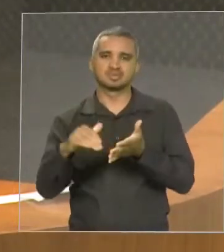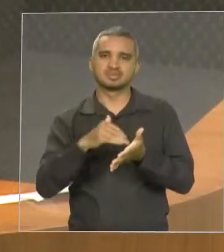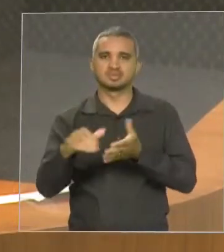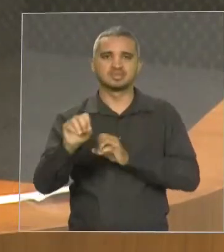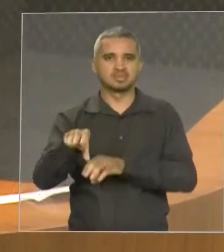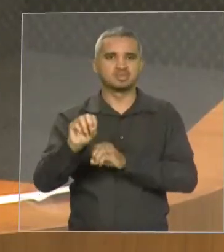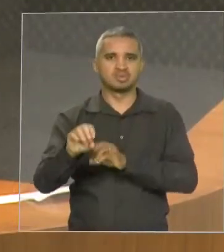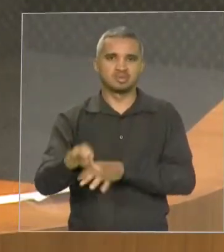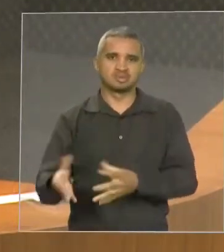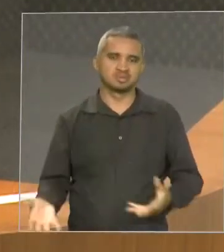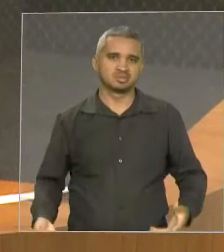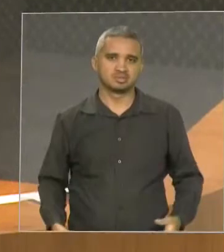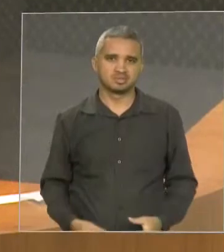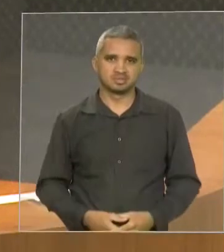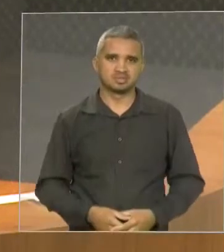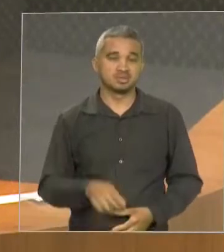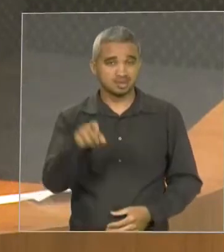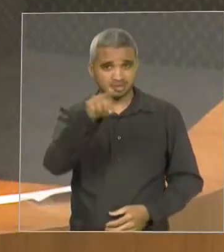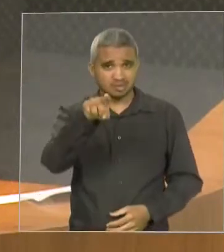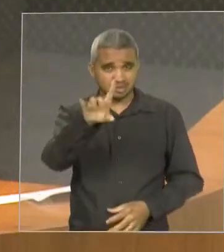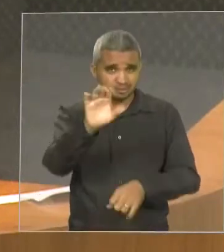vão ver no que é que vai dar.